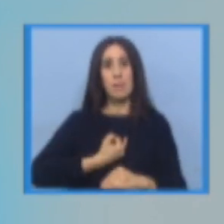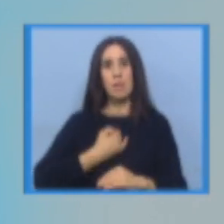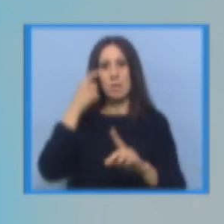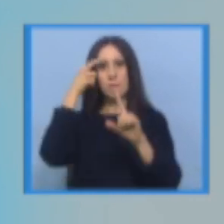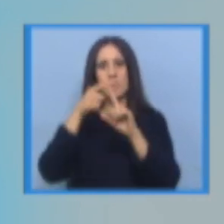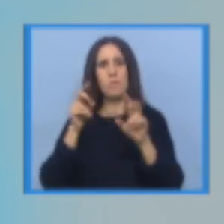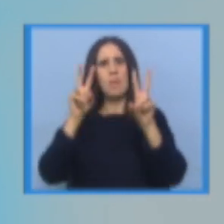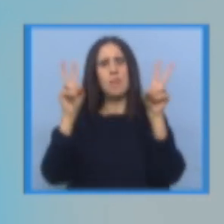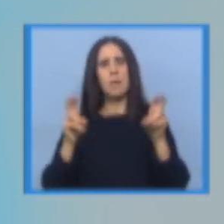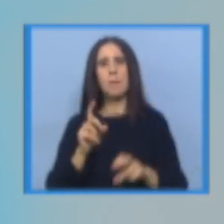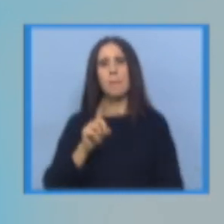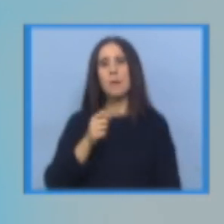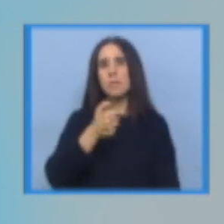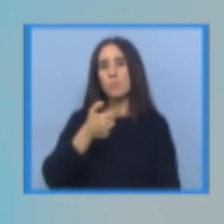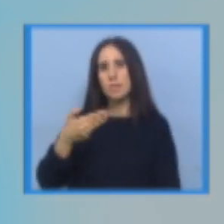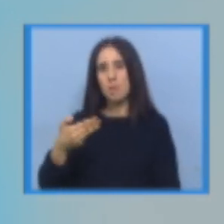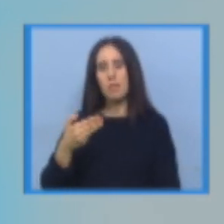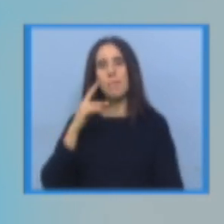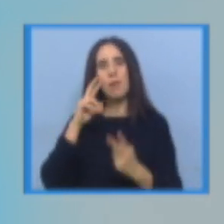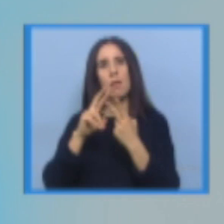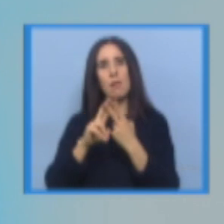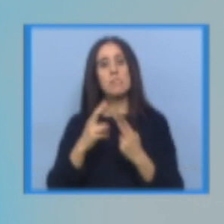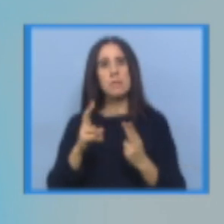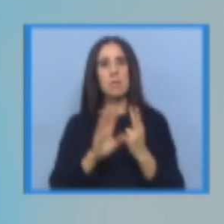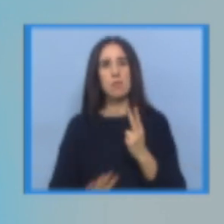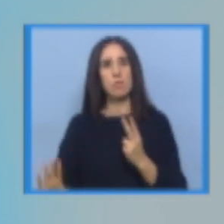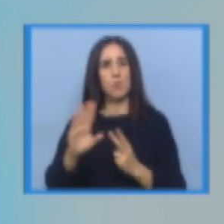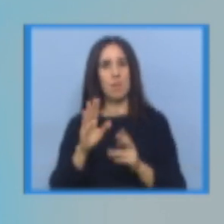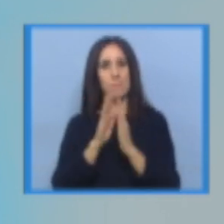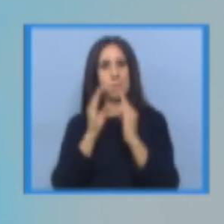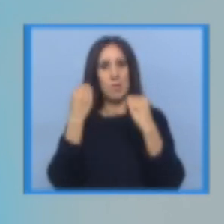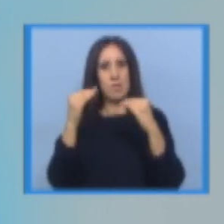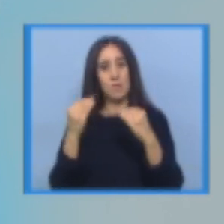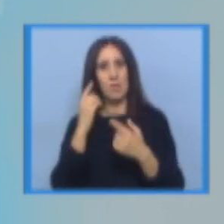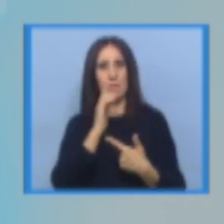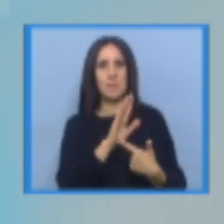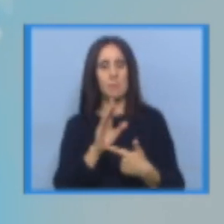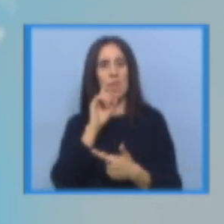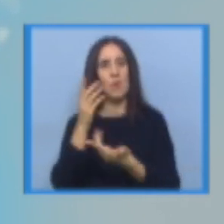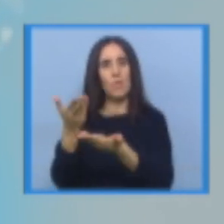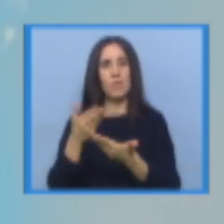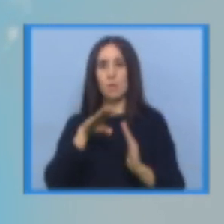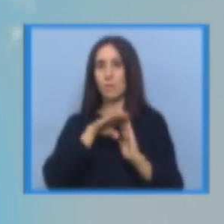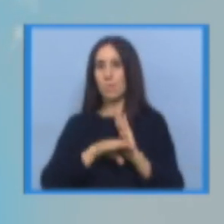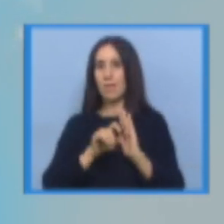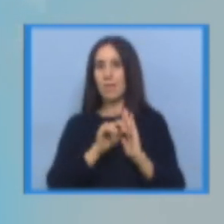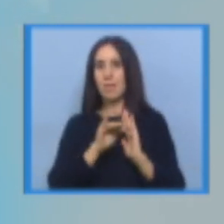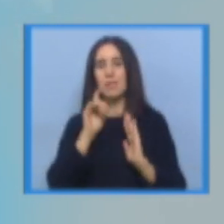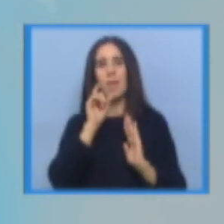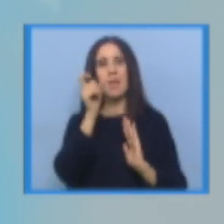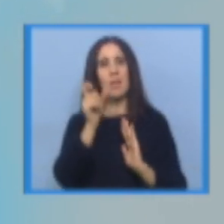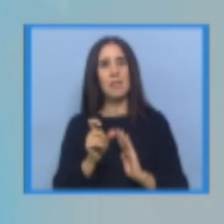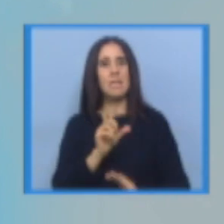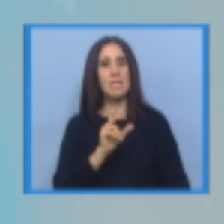para a 57ª edição do Encontro Nacional da Catequese, que agora apresentamos com a convidada do programa Eclésia, Cristina Sá